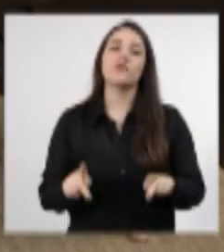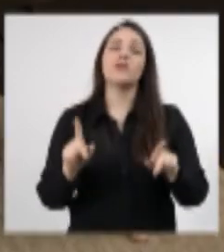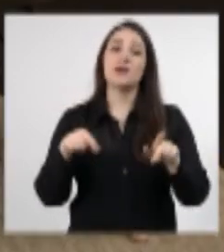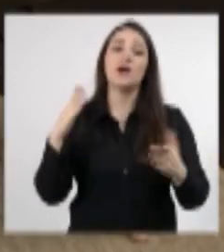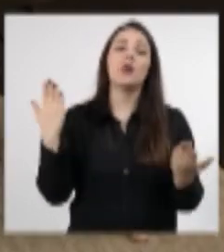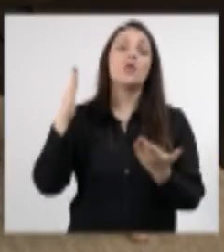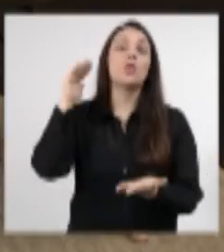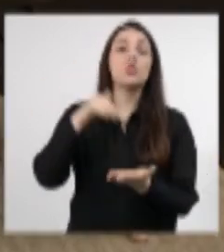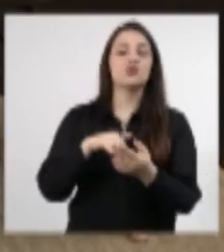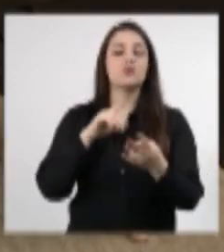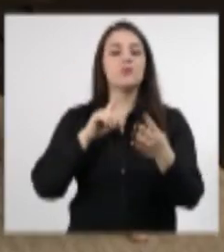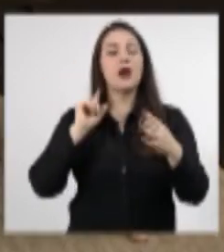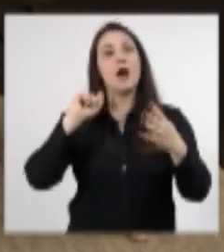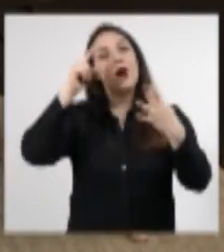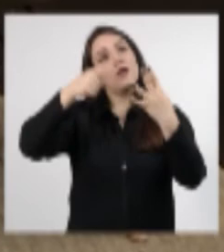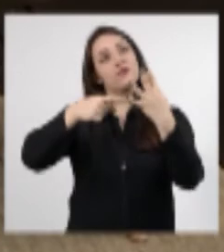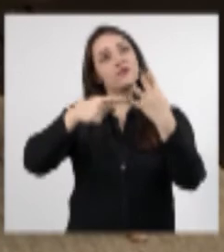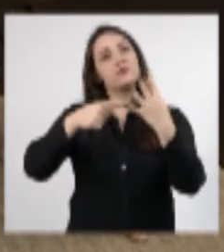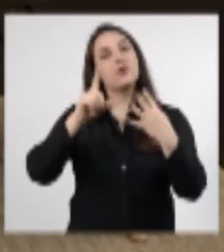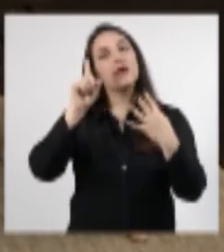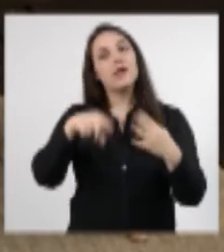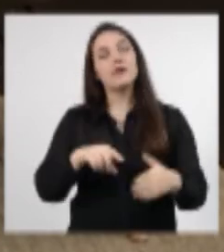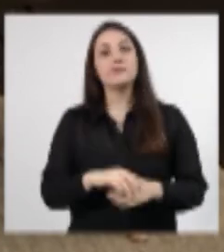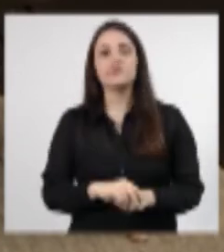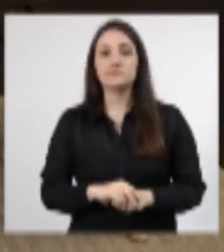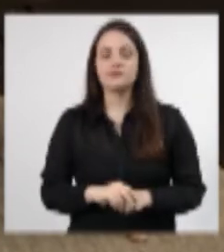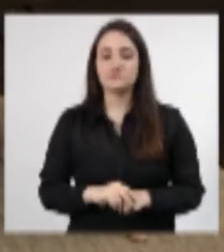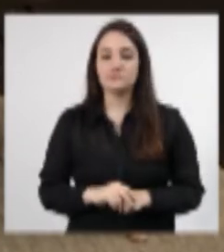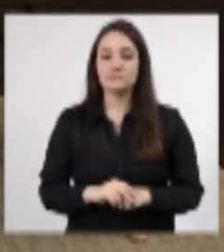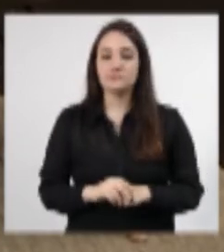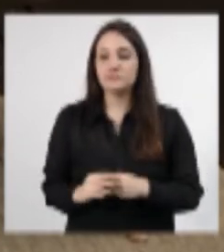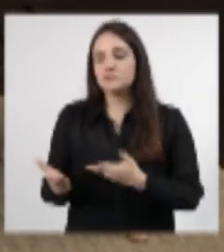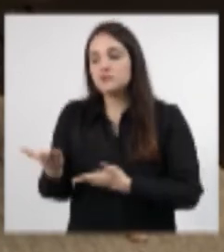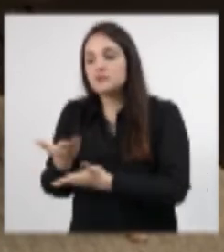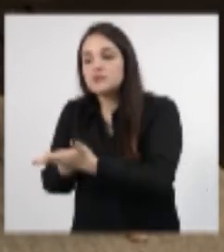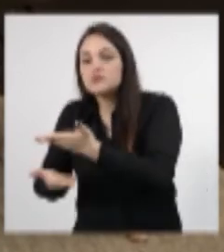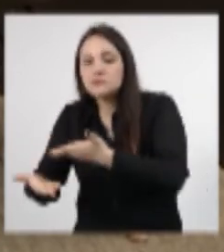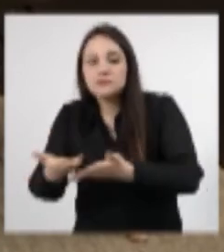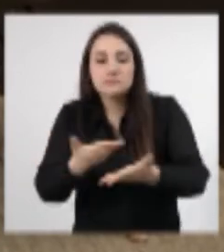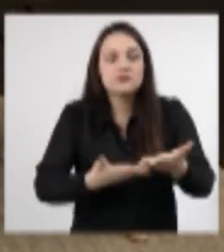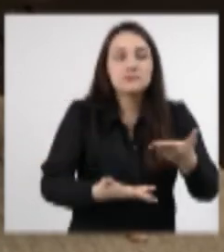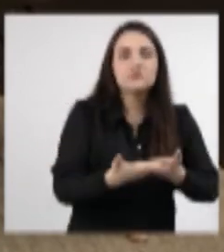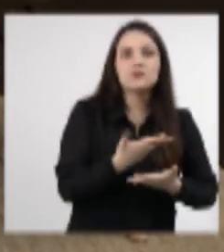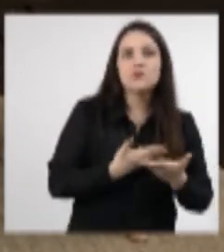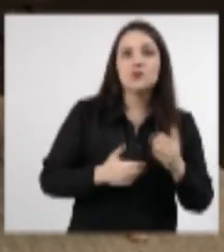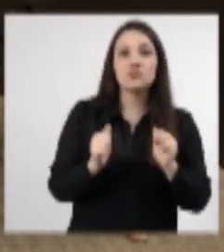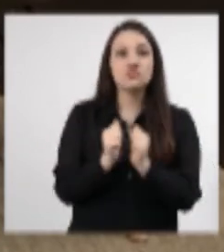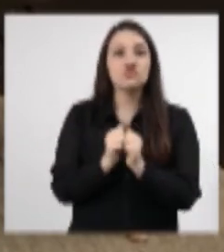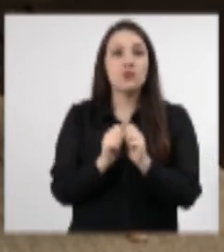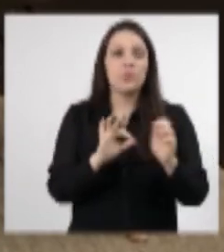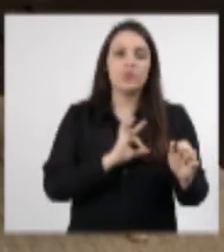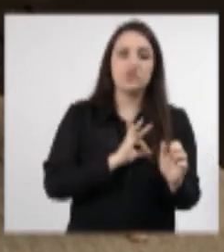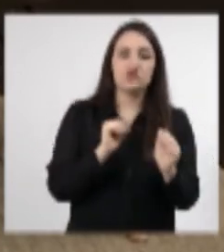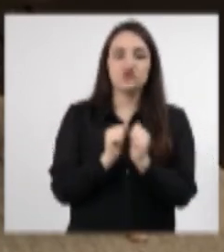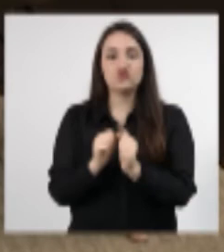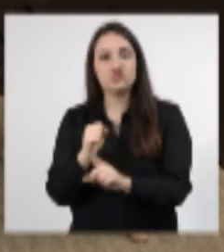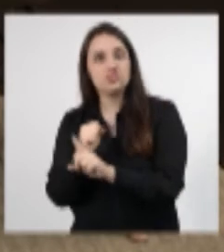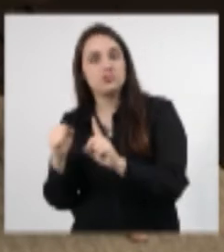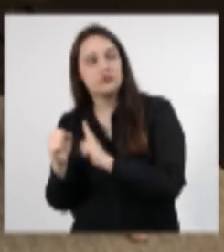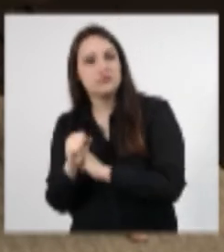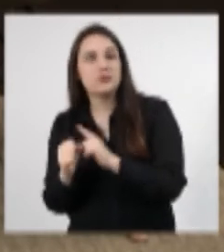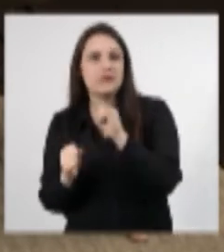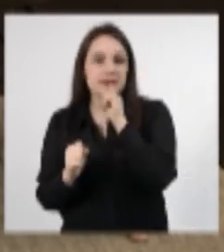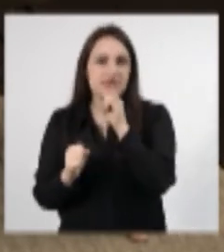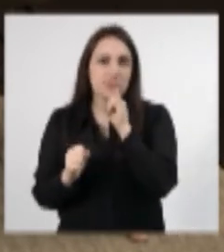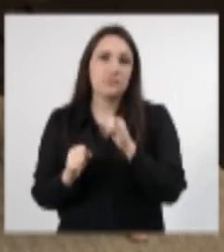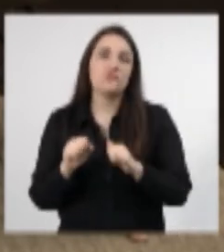E, por último, a maior interlocução entre a polícia e a nossa sociedade. É o exemplo aqui hoje, é o que